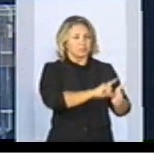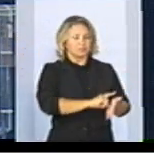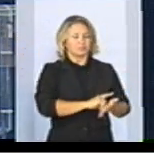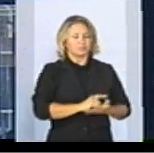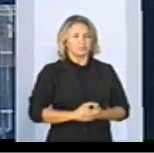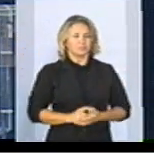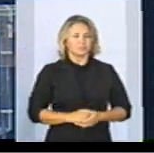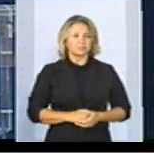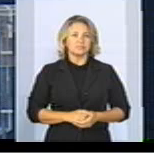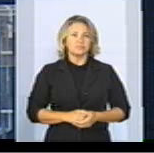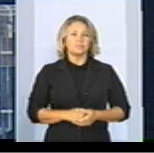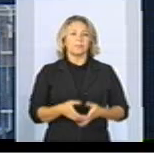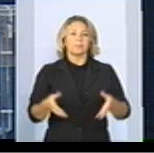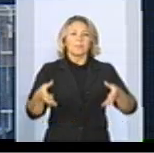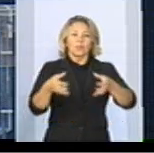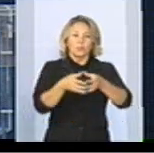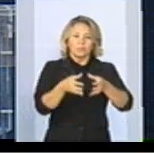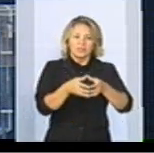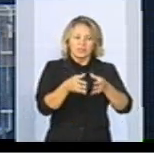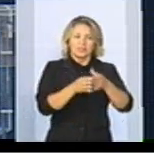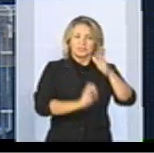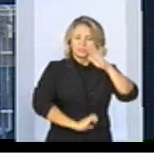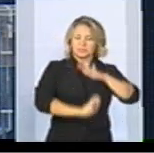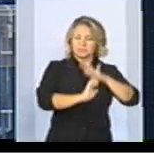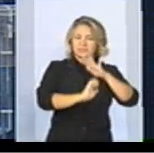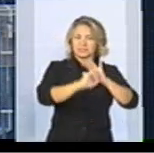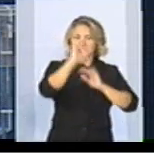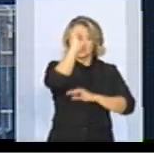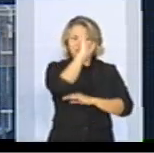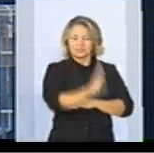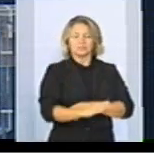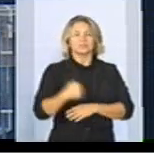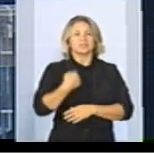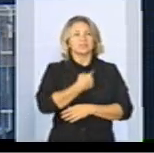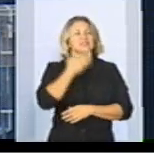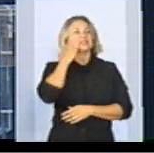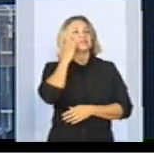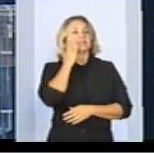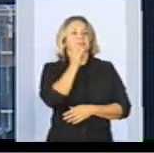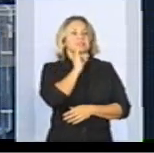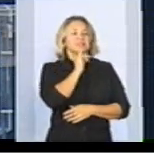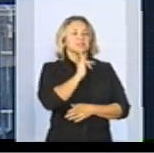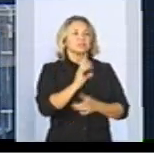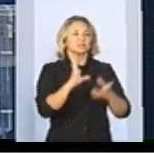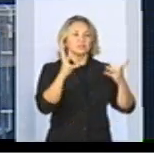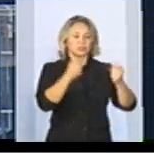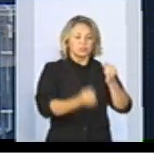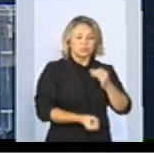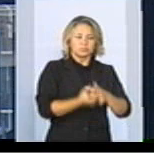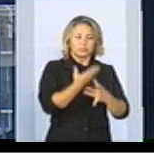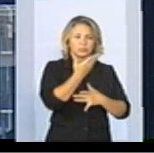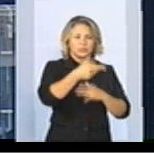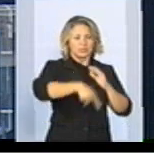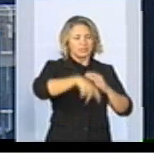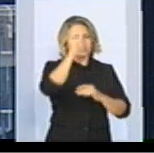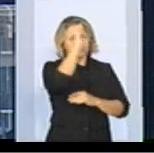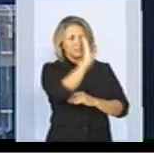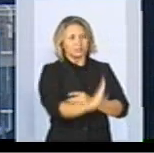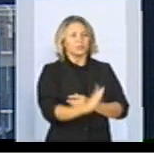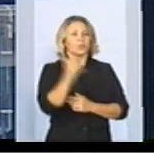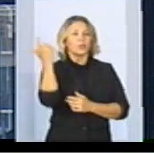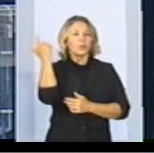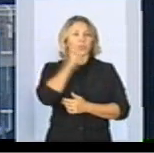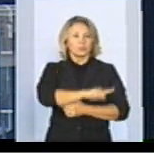O mercado é fechado para empresas nacionais. Só para a gente ter uma ideia, todo o mercado audiovisual brasileiro faturou 15 bilhões